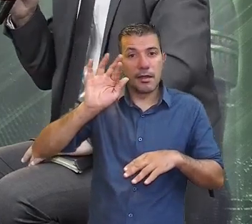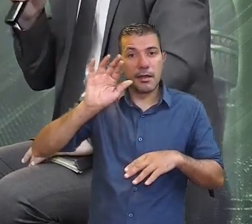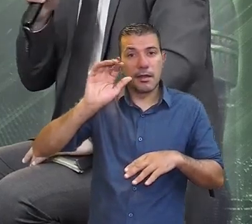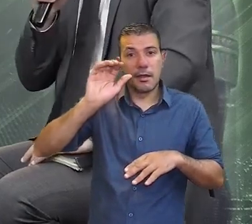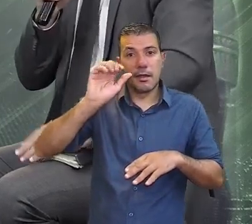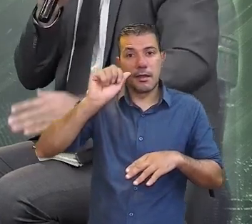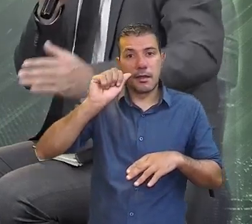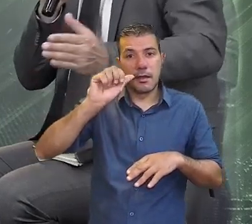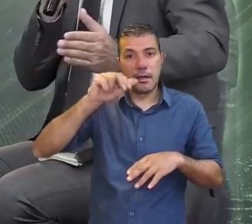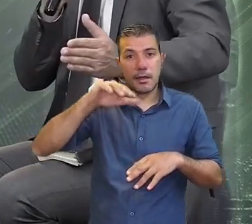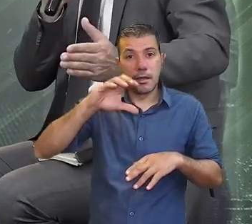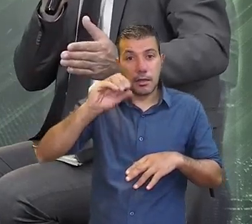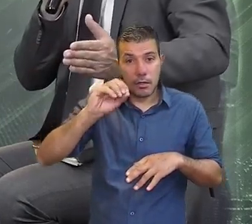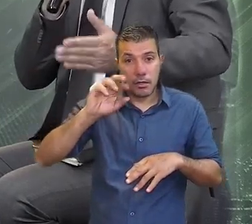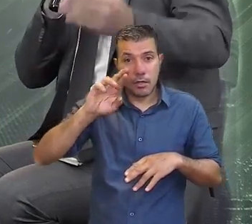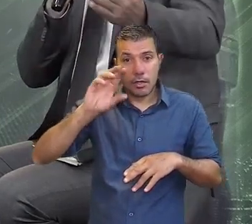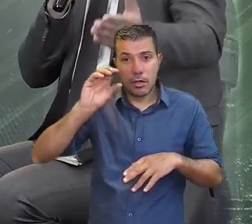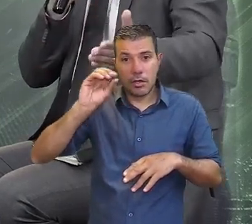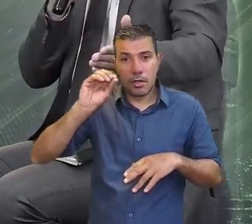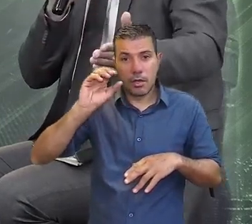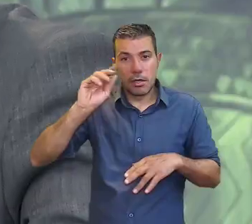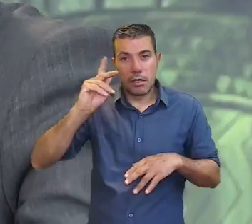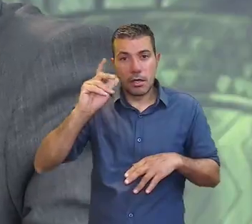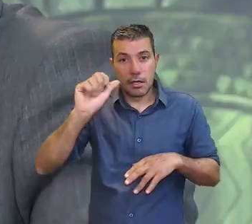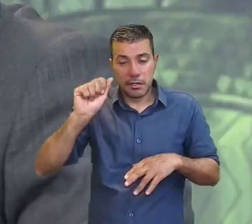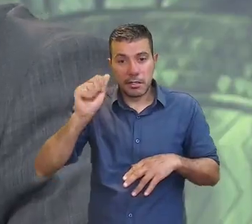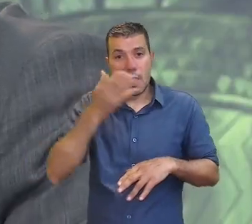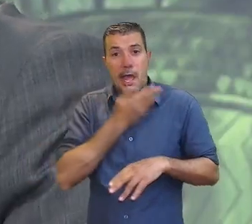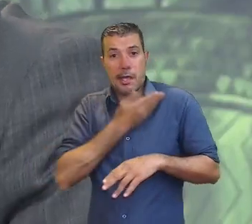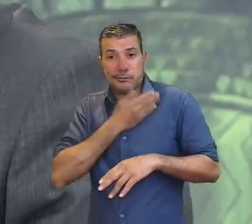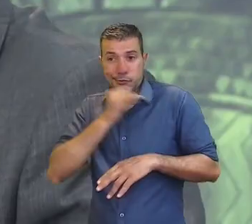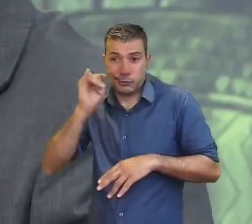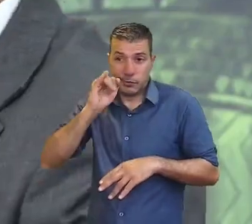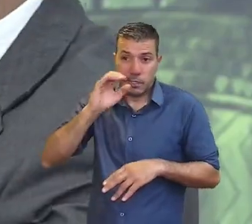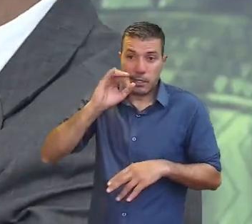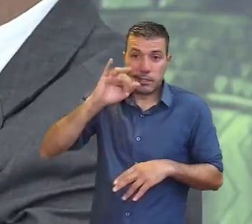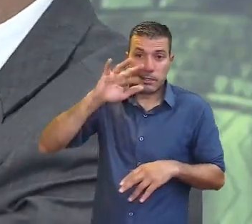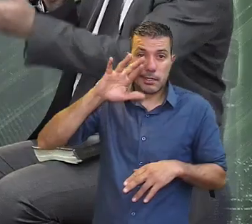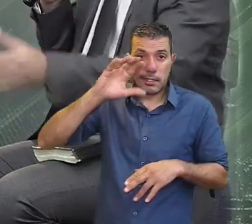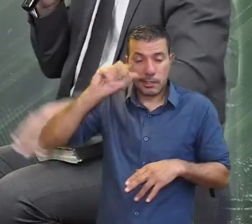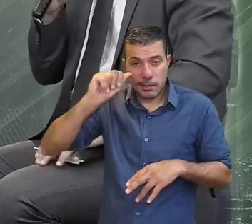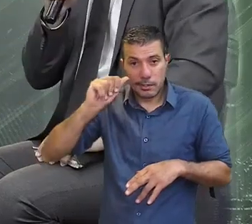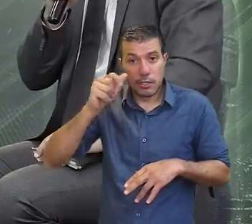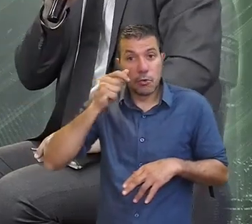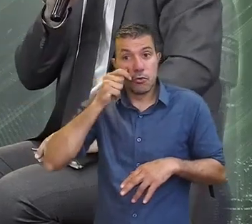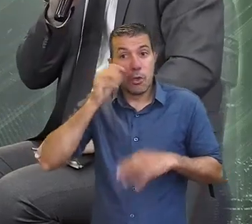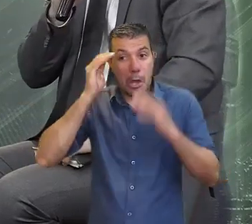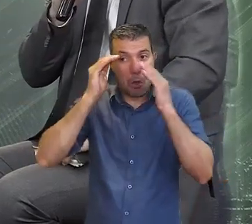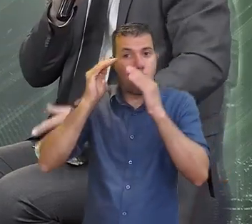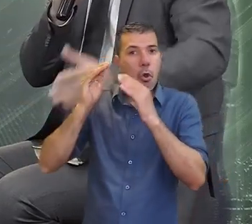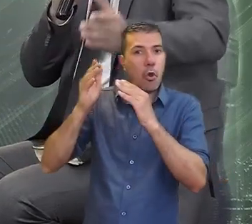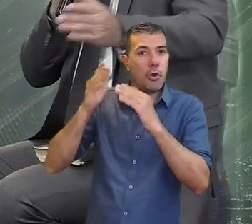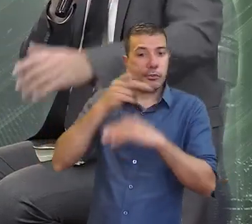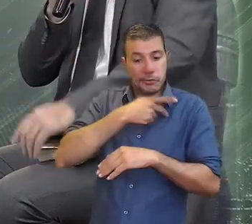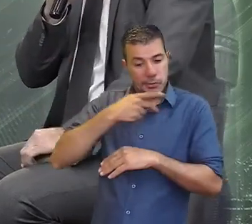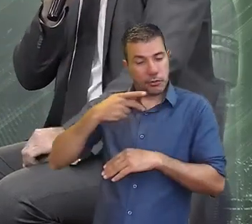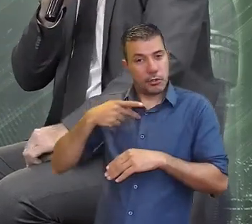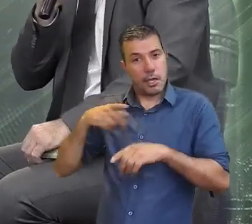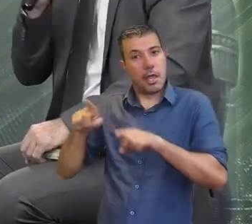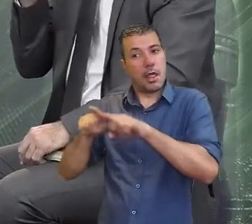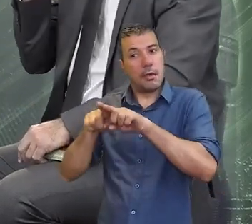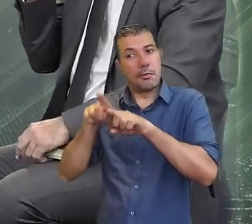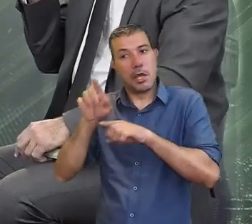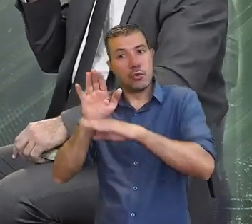pastor Cláudio, mandar um abraço também para os irmãos e amigos de Caieiras, onde tive a honra também de pastorear.